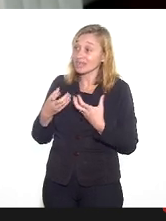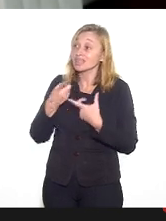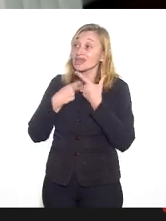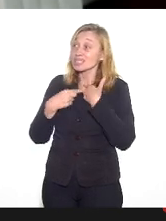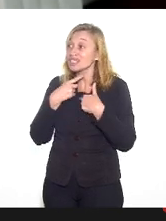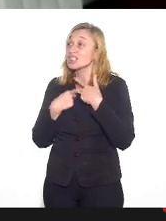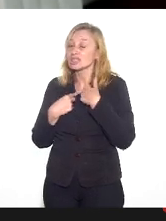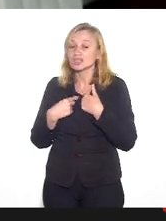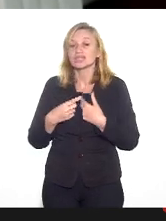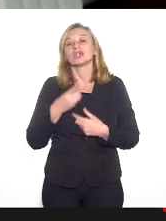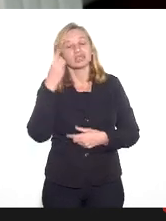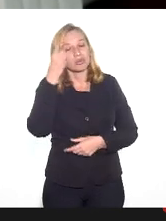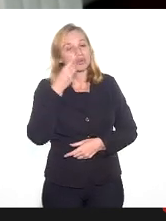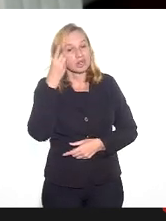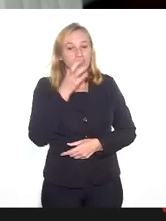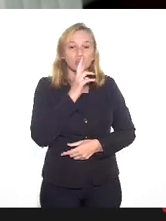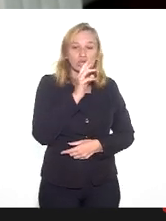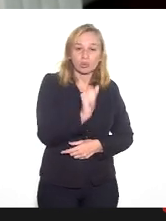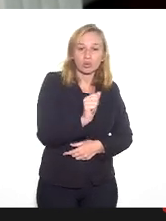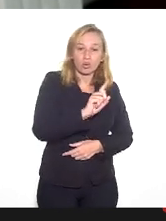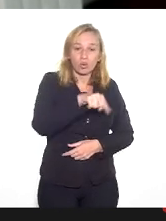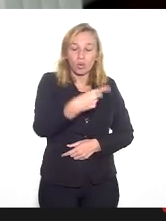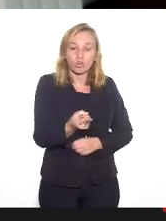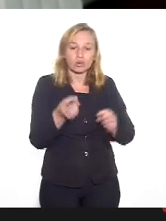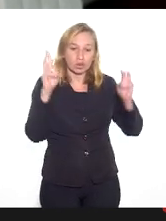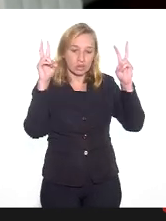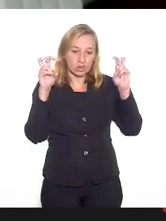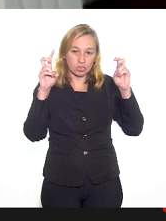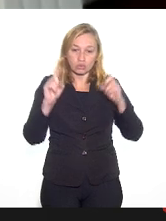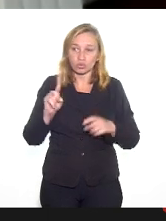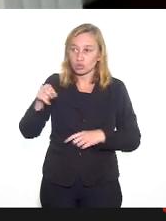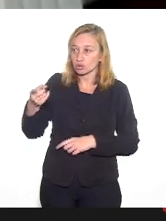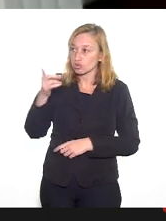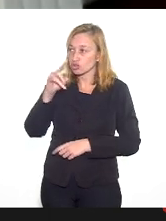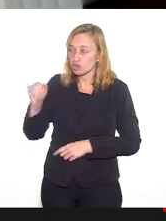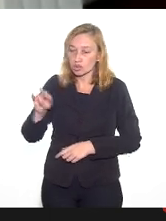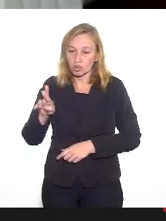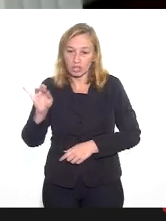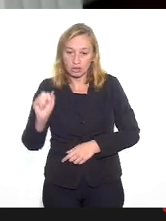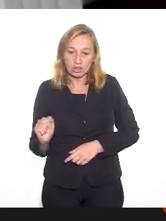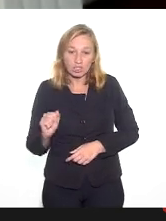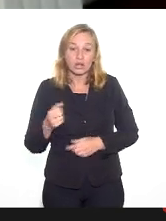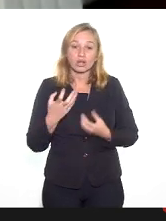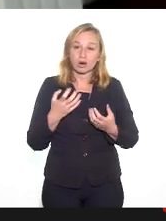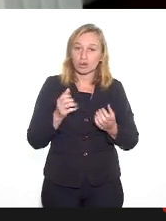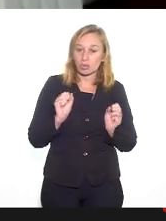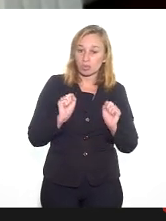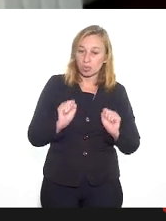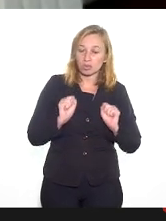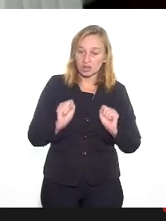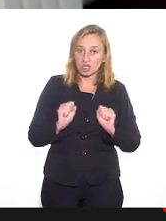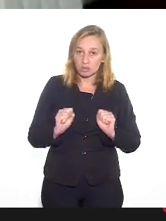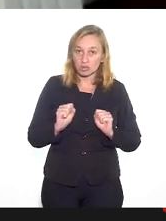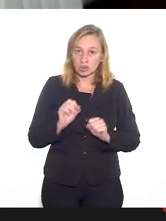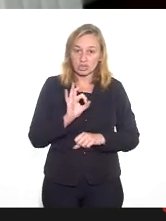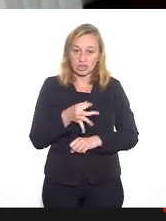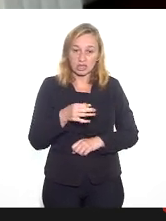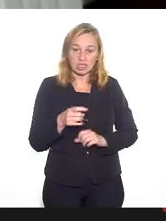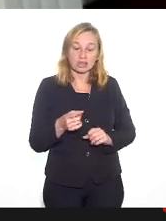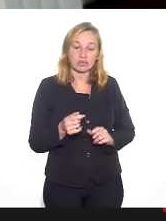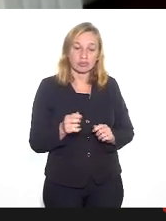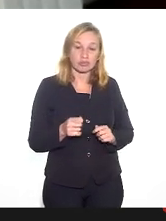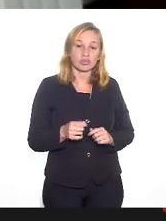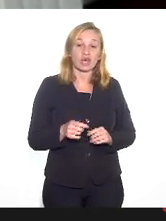Amorim esteve com outra questão na Procuradoria outro dia. O que nós podemos nos comprometer é analisar